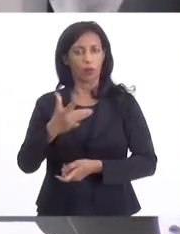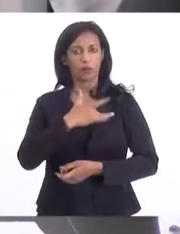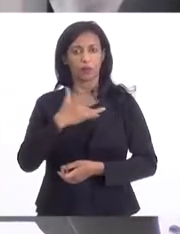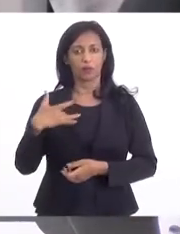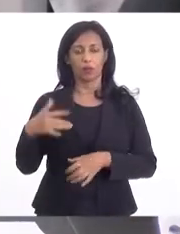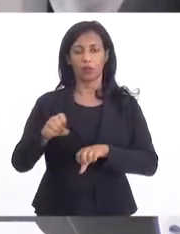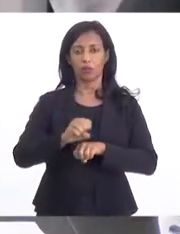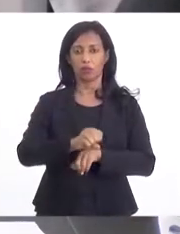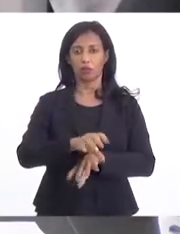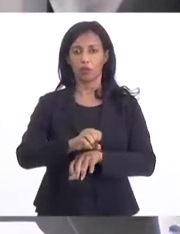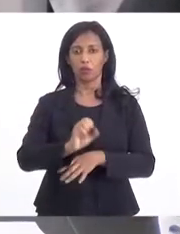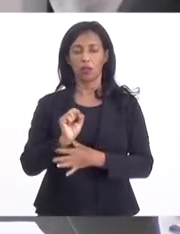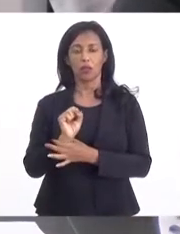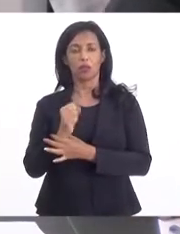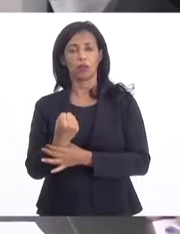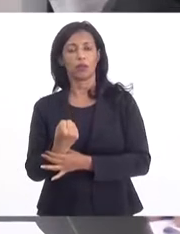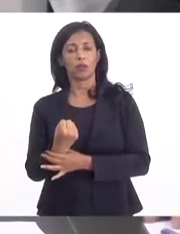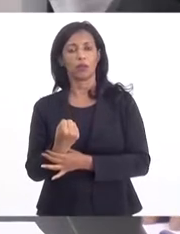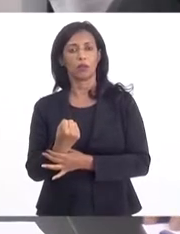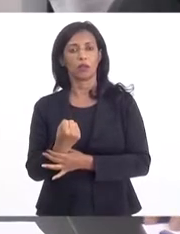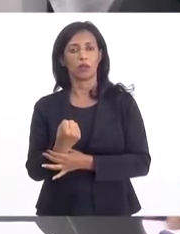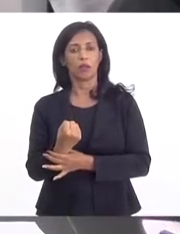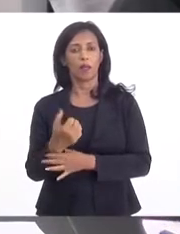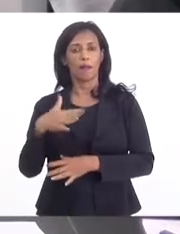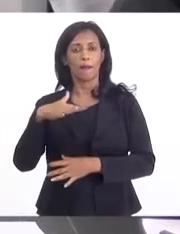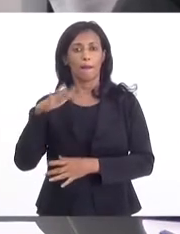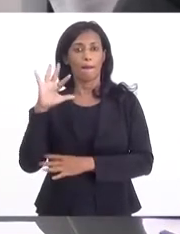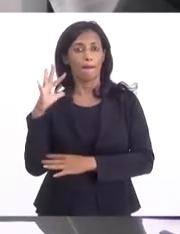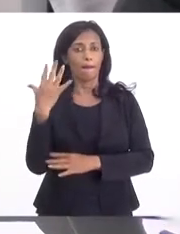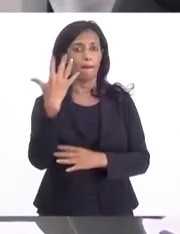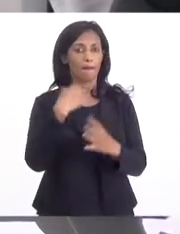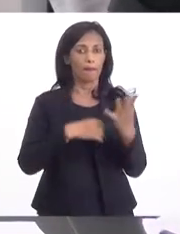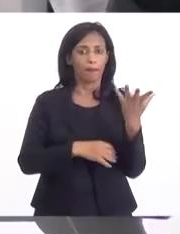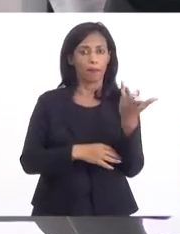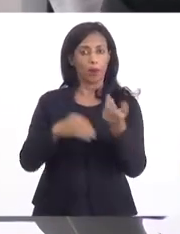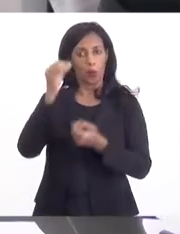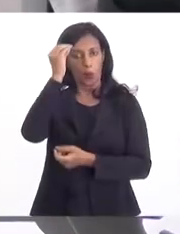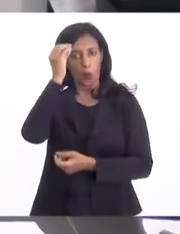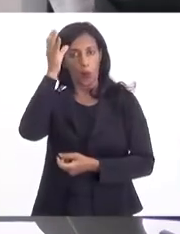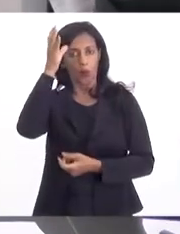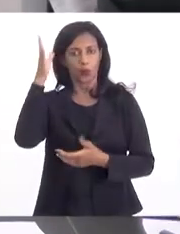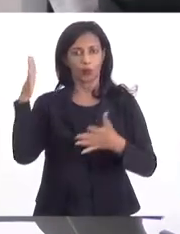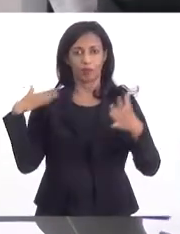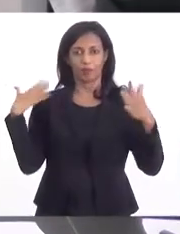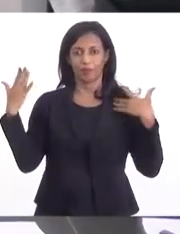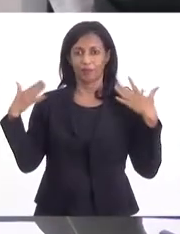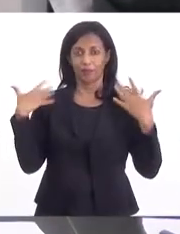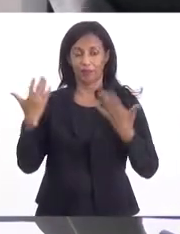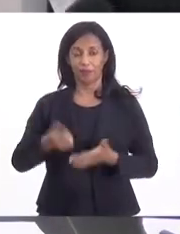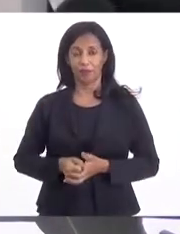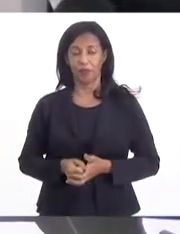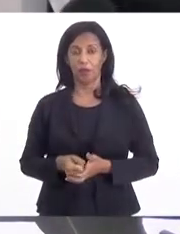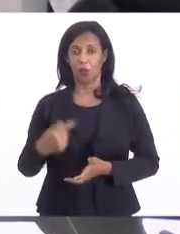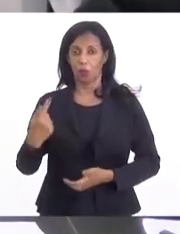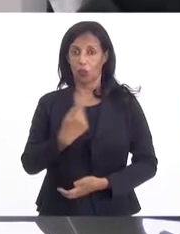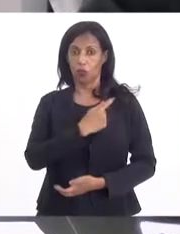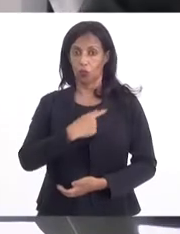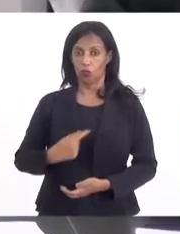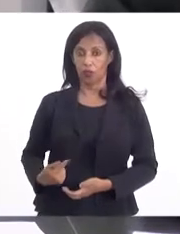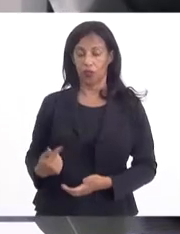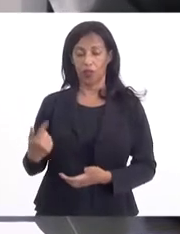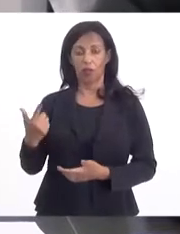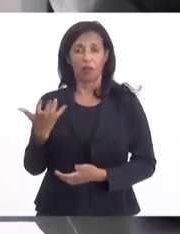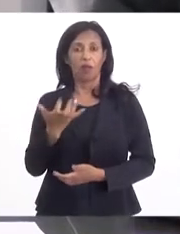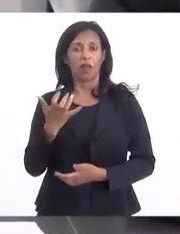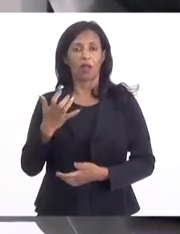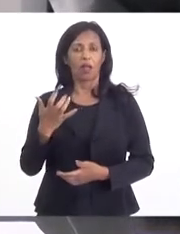saúde, educação, segurança, meio ambiente, cultura e lazer. A perspectiva do governo é de